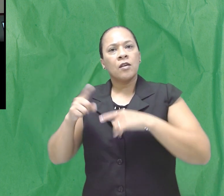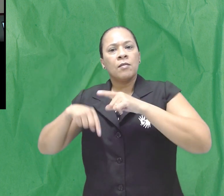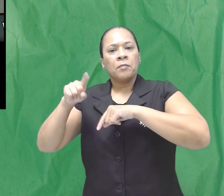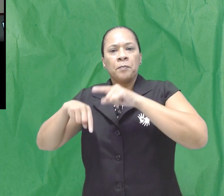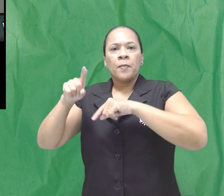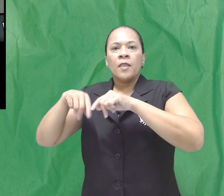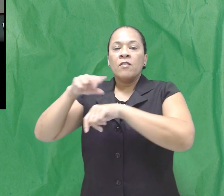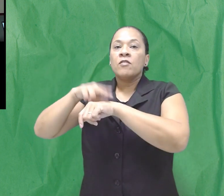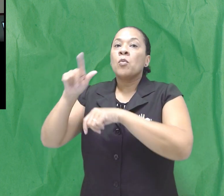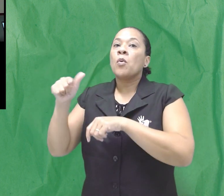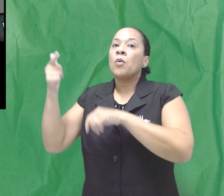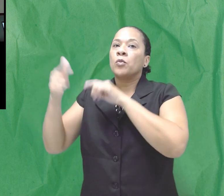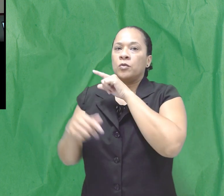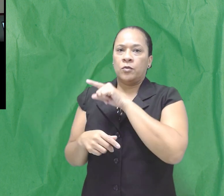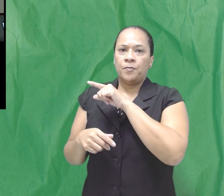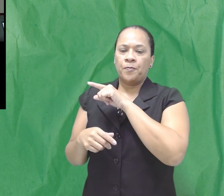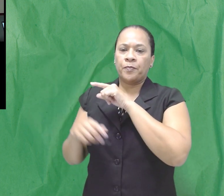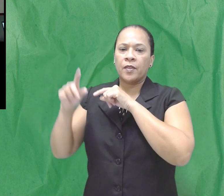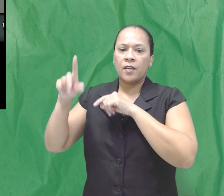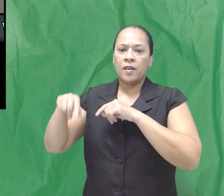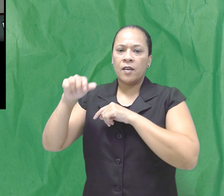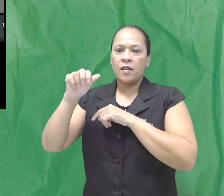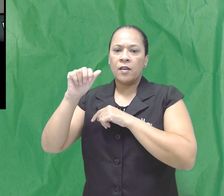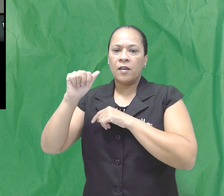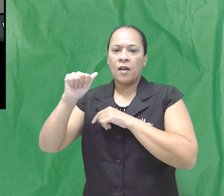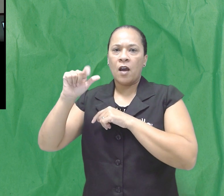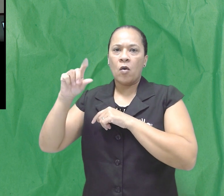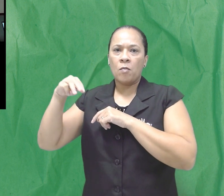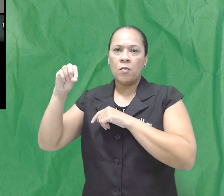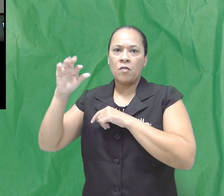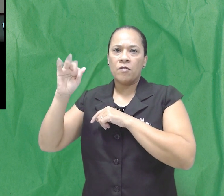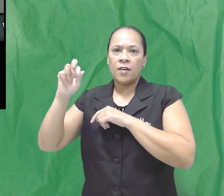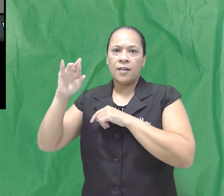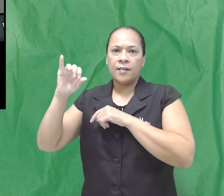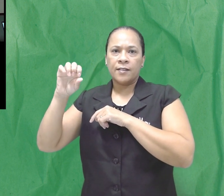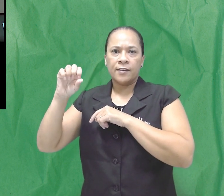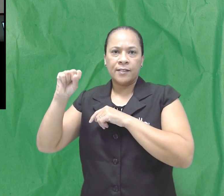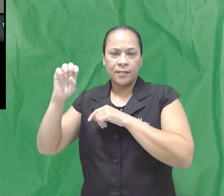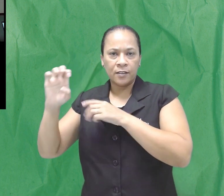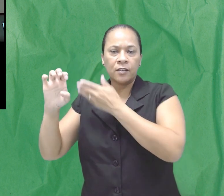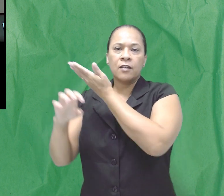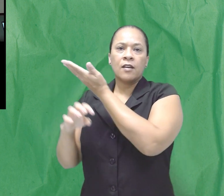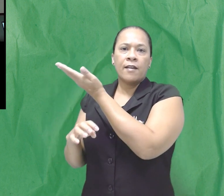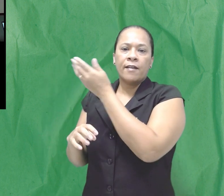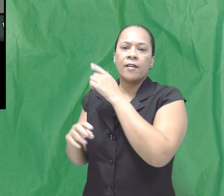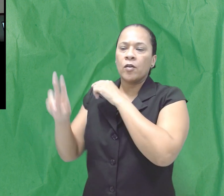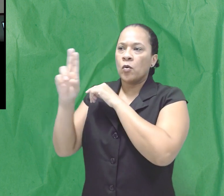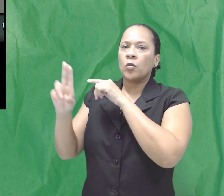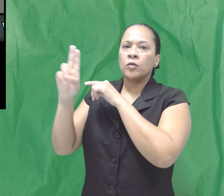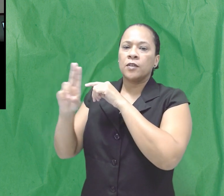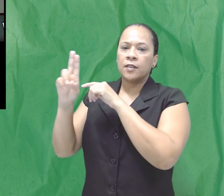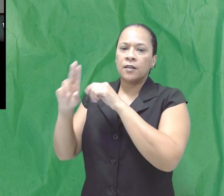vidraria, né, presente em laboratórios, é o almofariz e o pichilo, que é utilizado para auxiliar